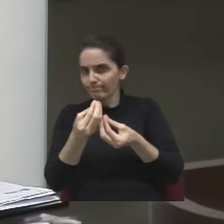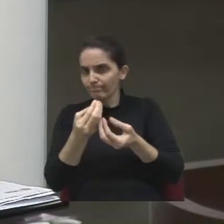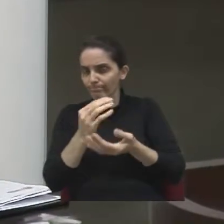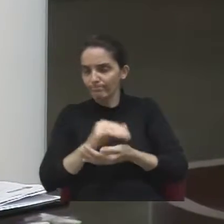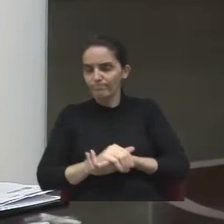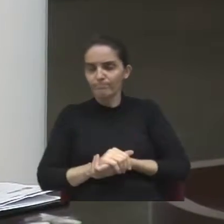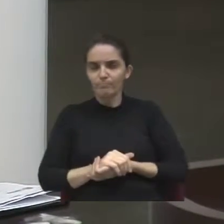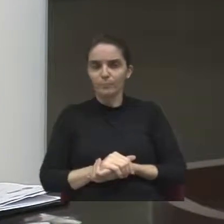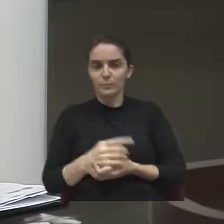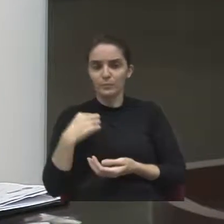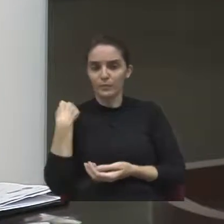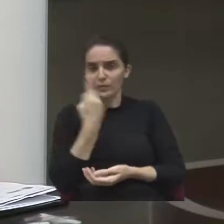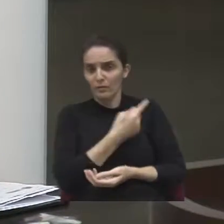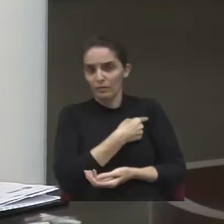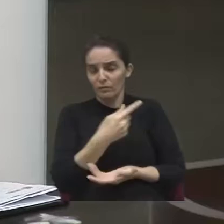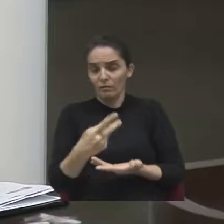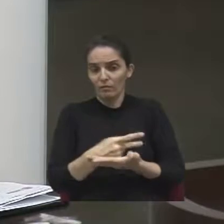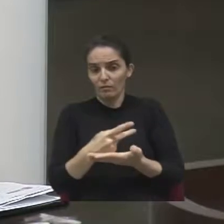estamos cometendo.